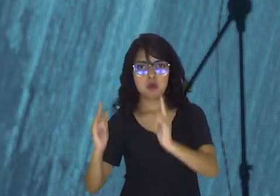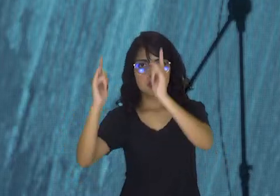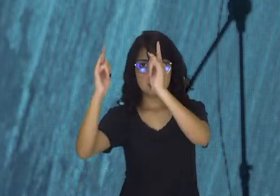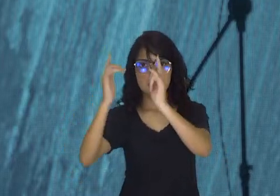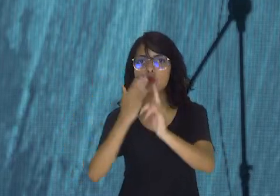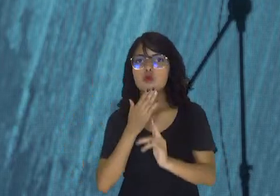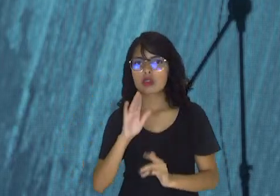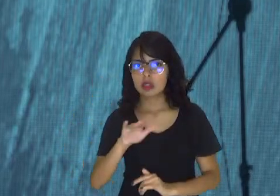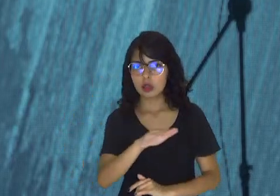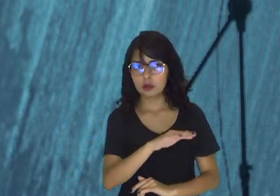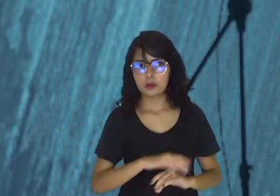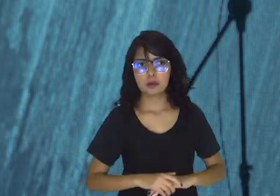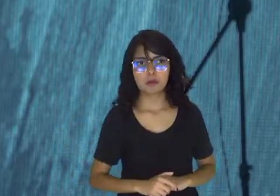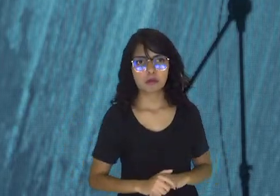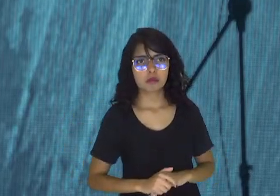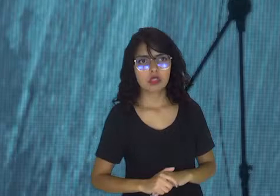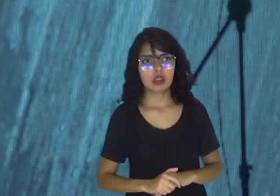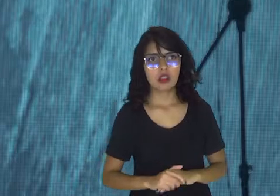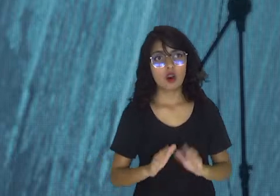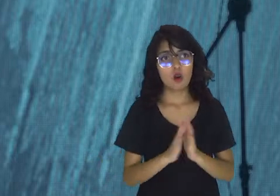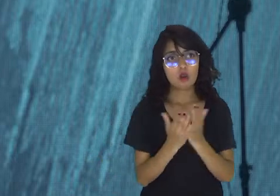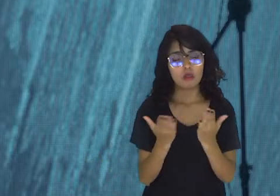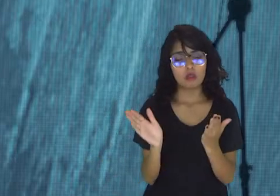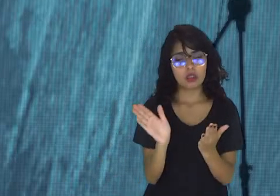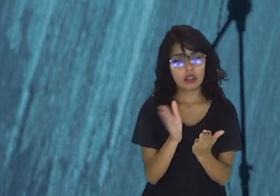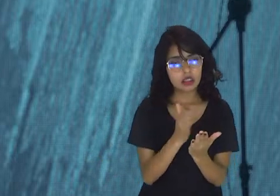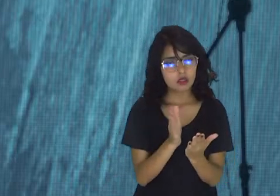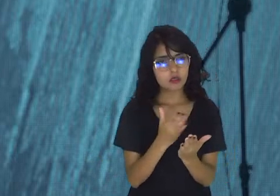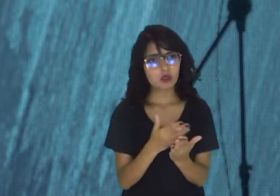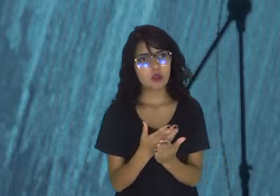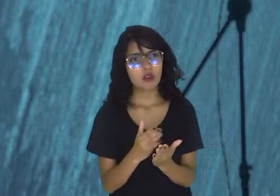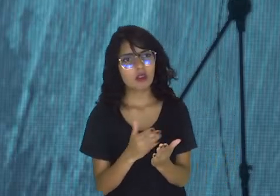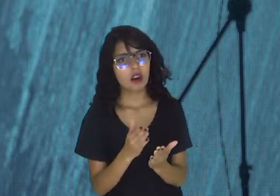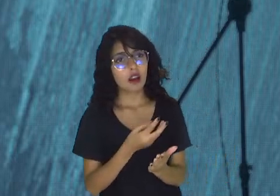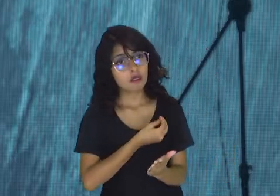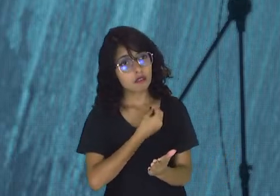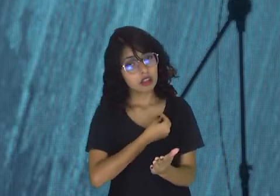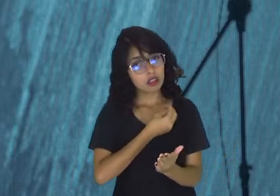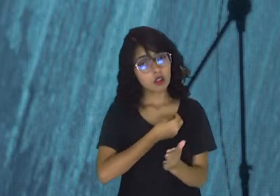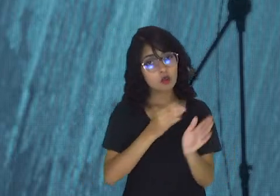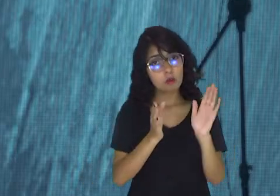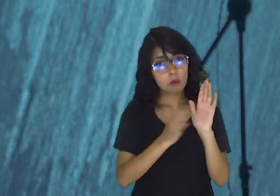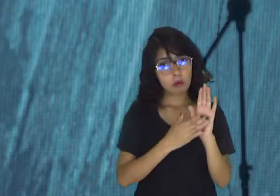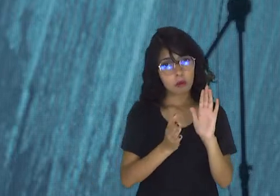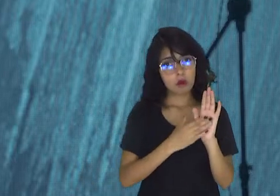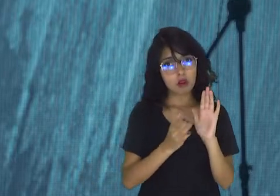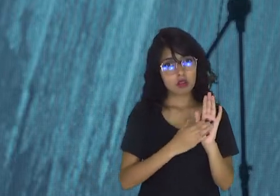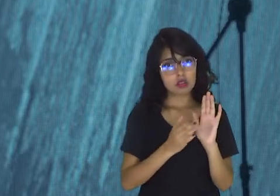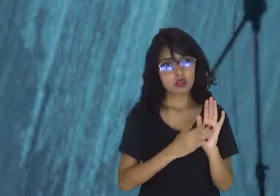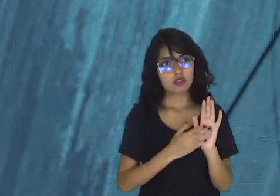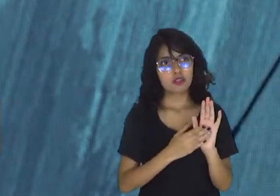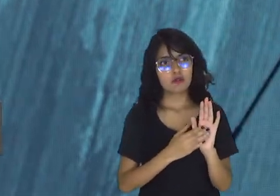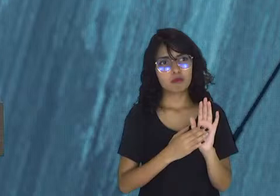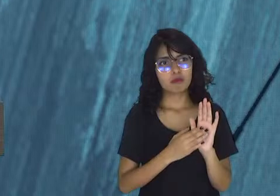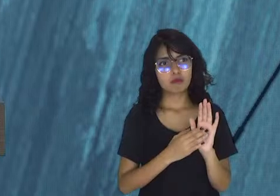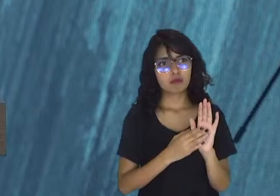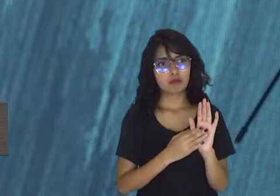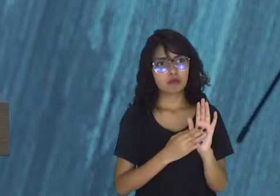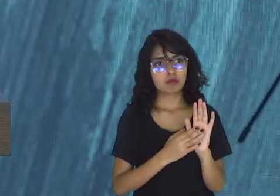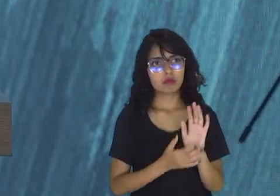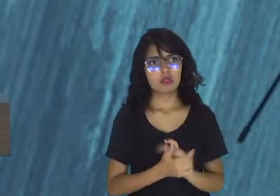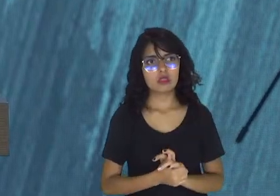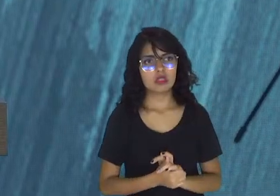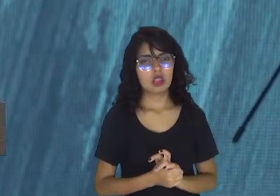com Propósito, Você Não Está Aqui Por Acaso, ele veio numa leitura tão pertinente no momento em que nós estamos falando de